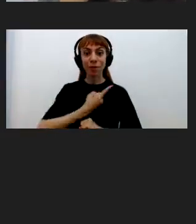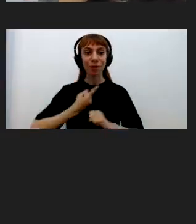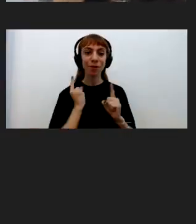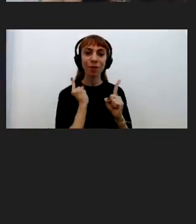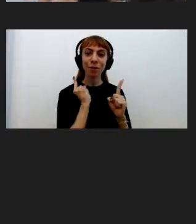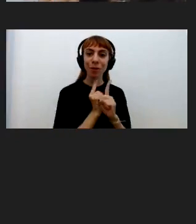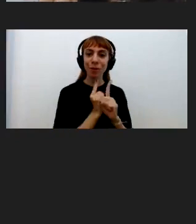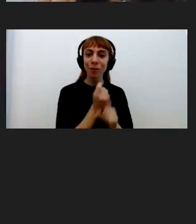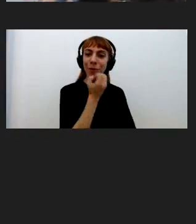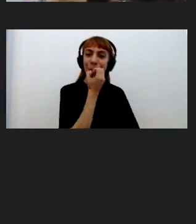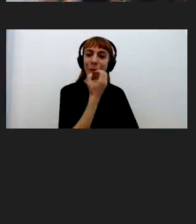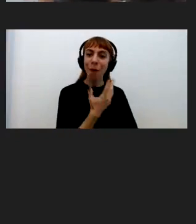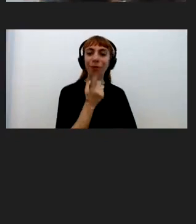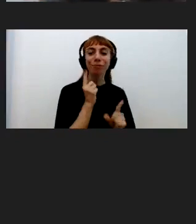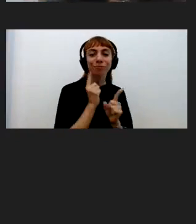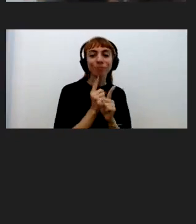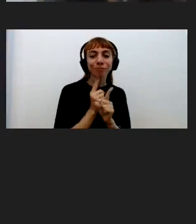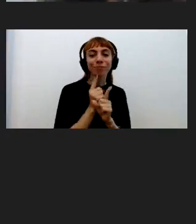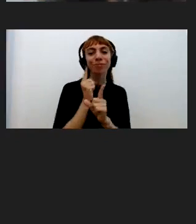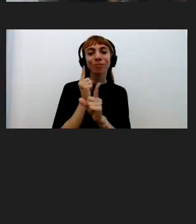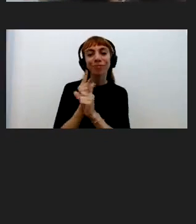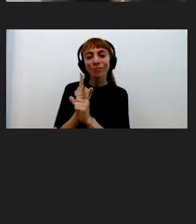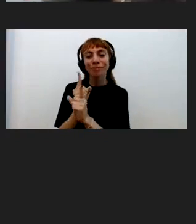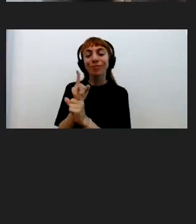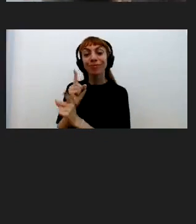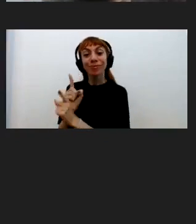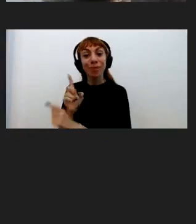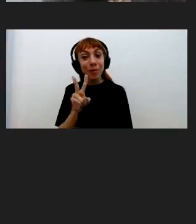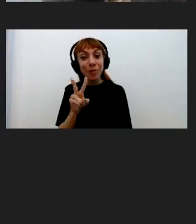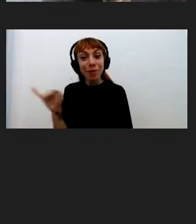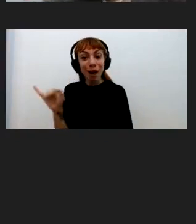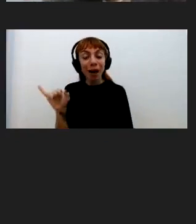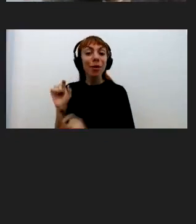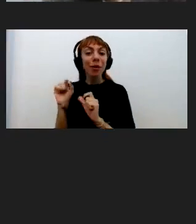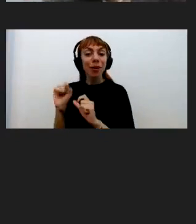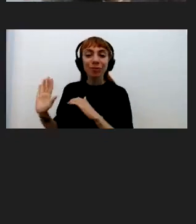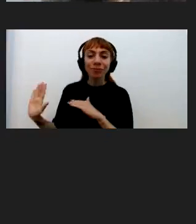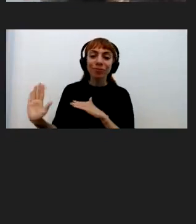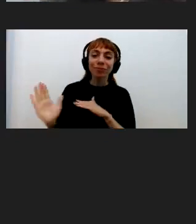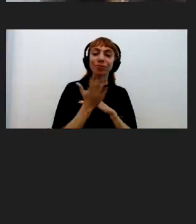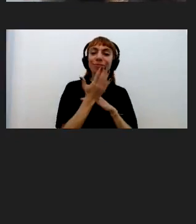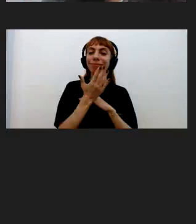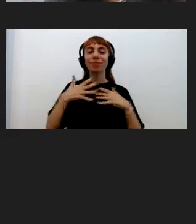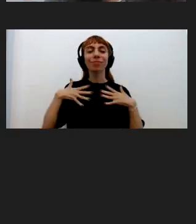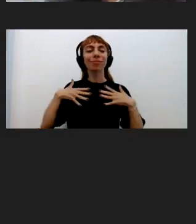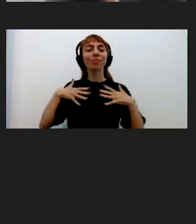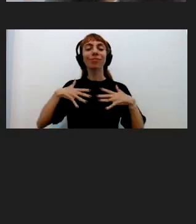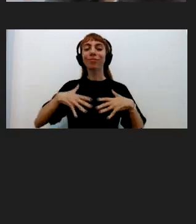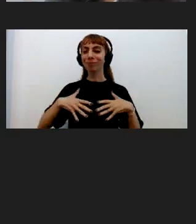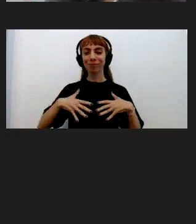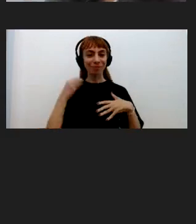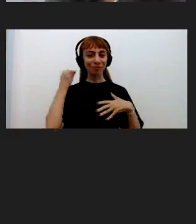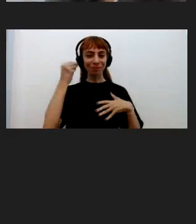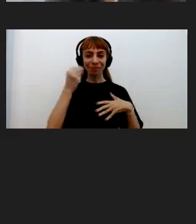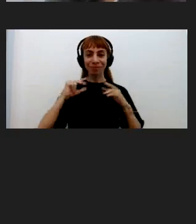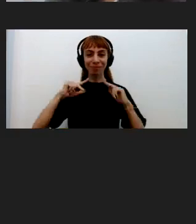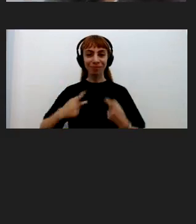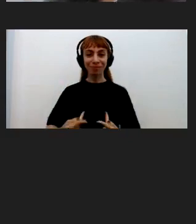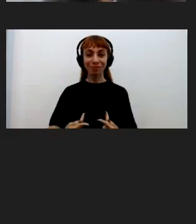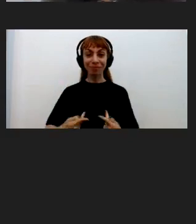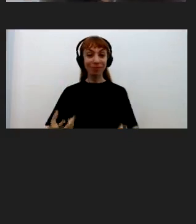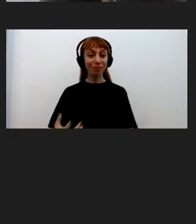gente essencialmente precisa dentro da nossa experiência humana. De se sentir criativo, de se